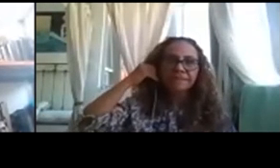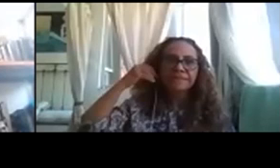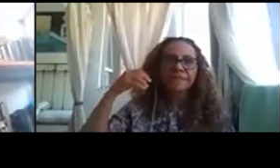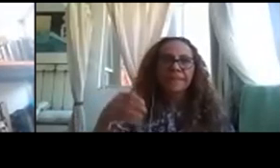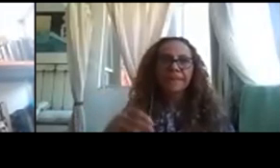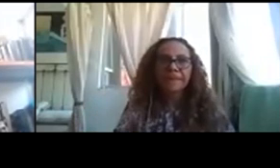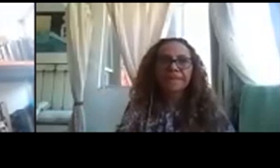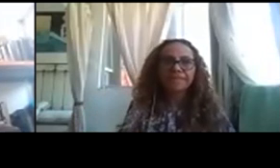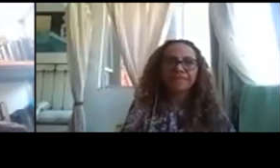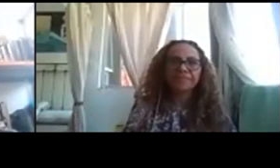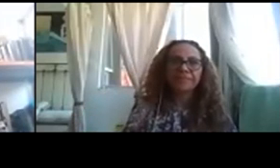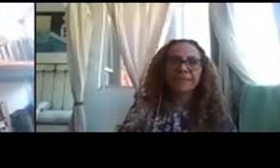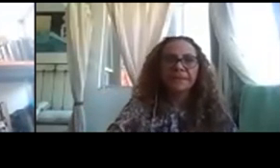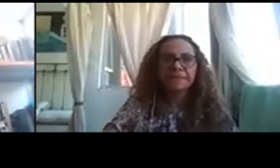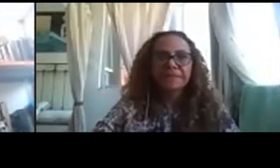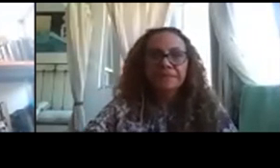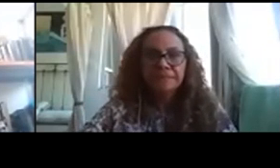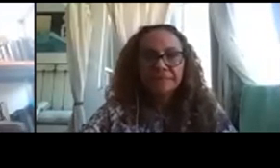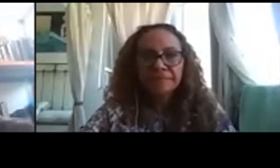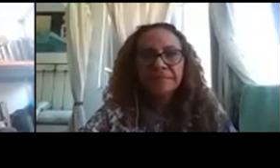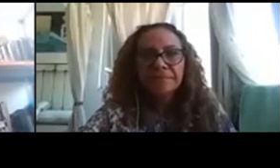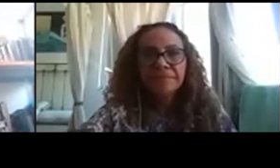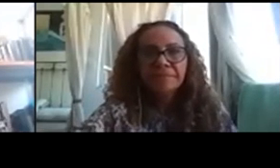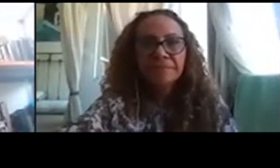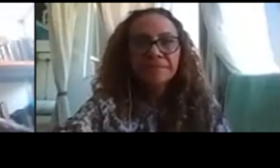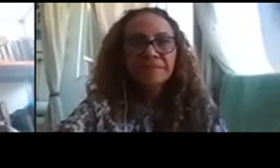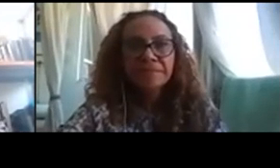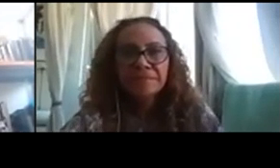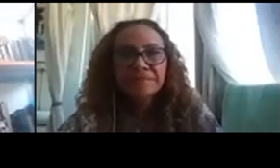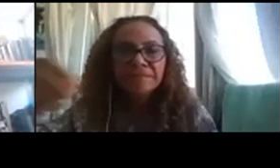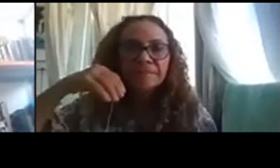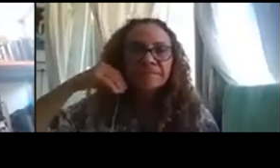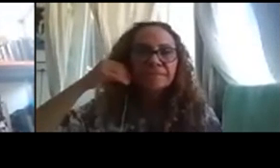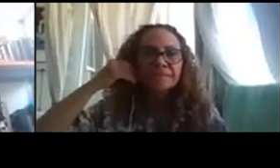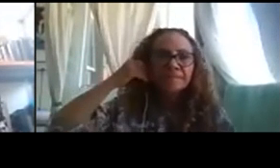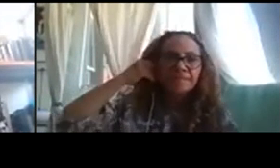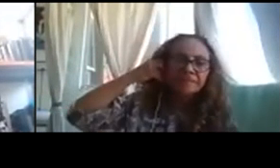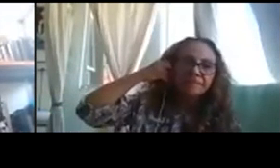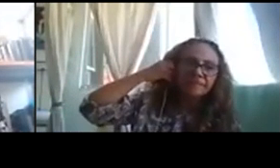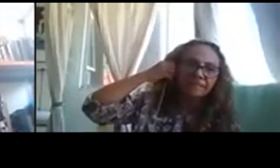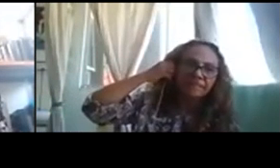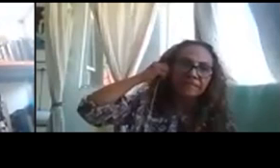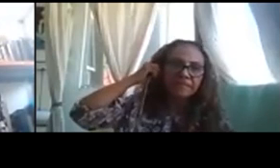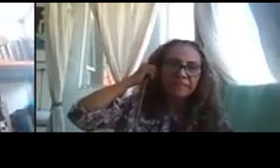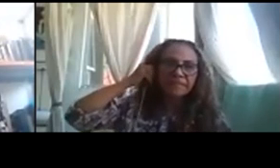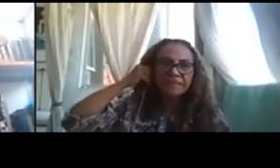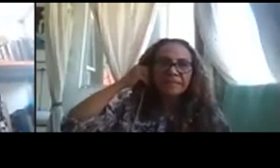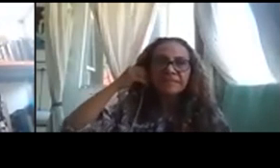condução disso. Deixa eu botar a gente nas salas. Gente, os demais não precisam ir, viu?